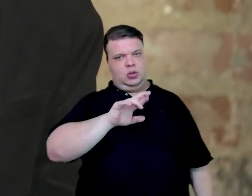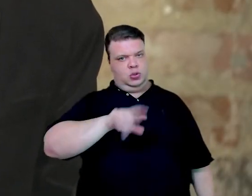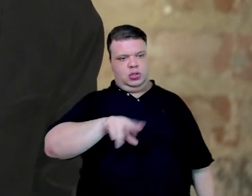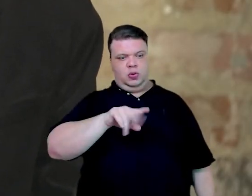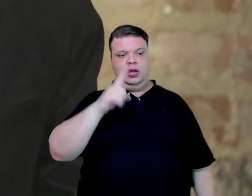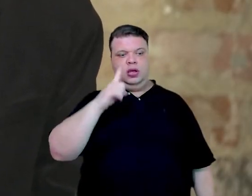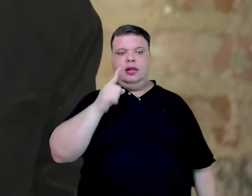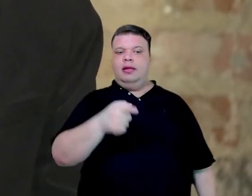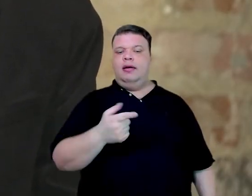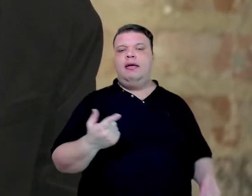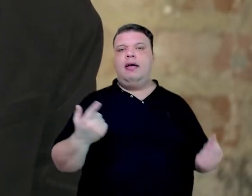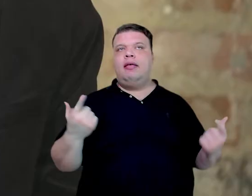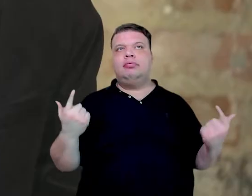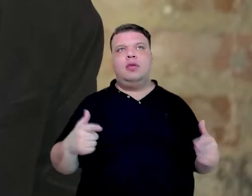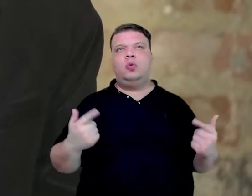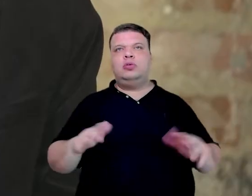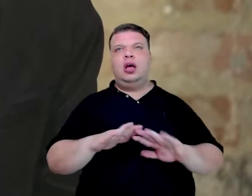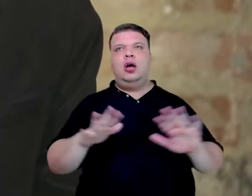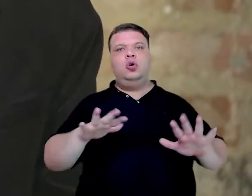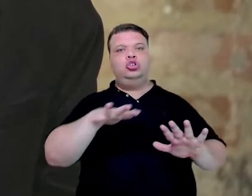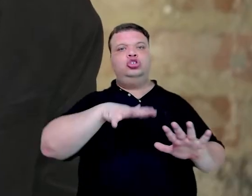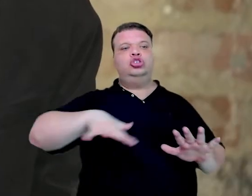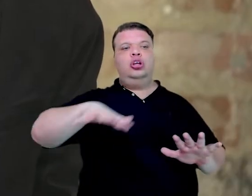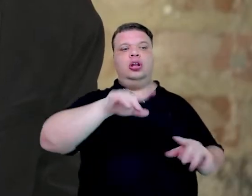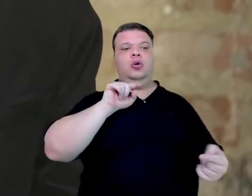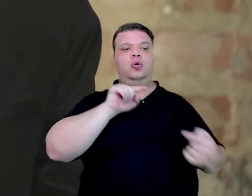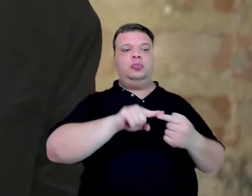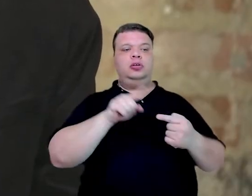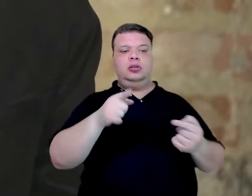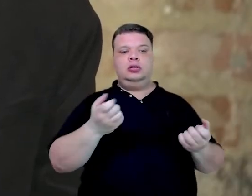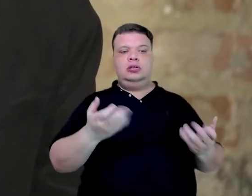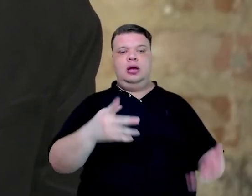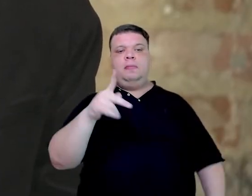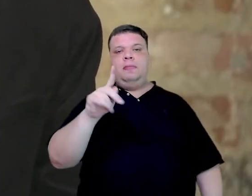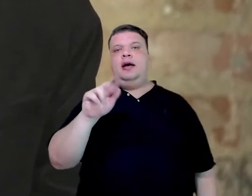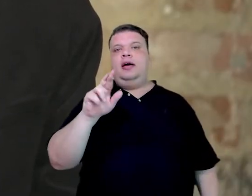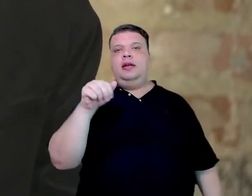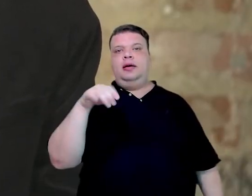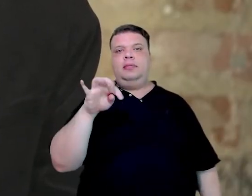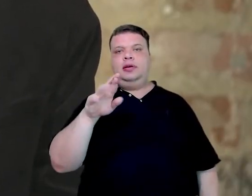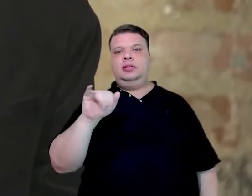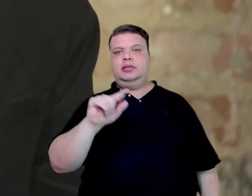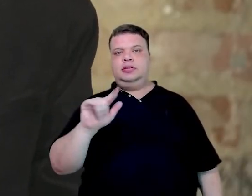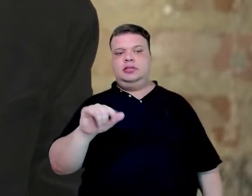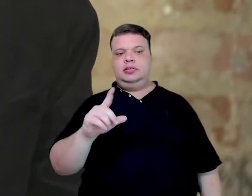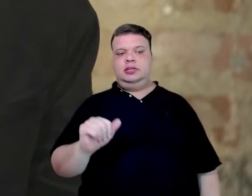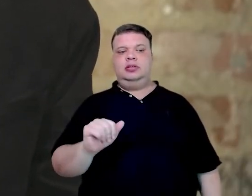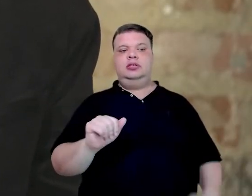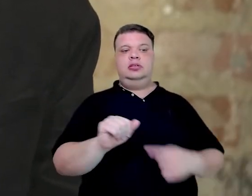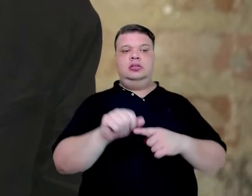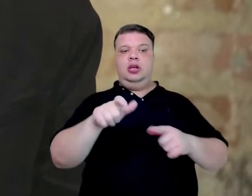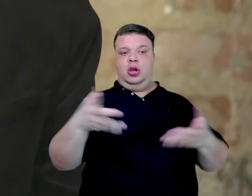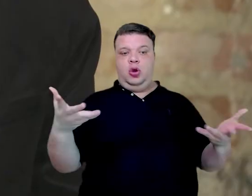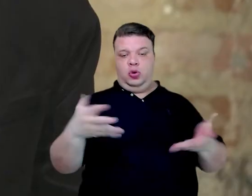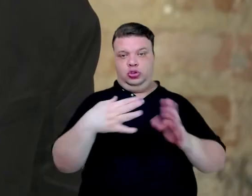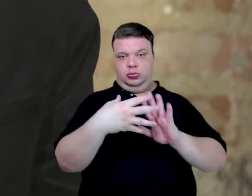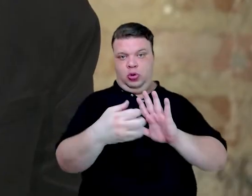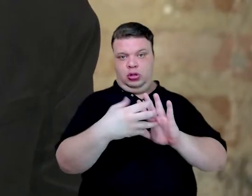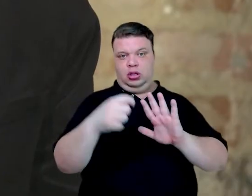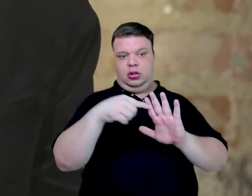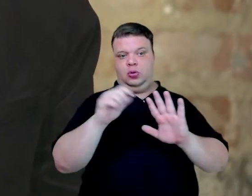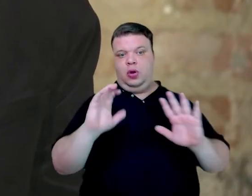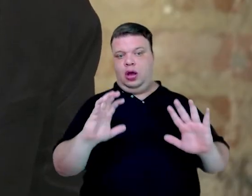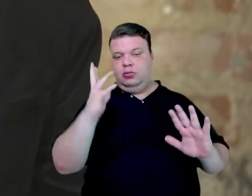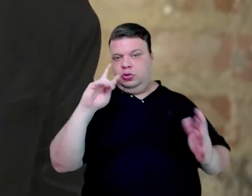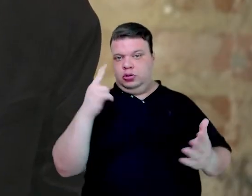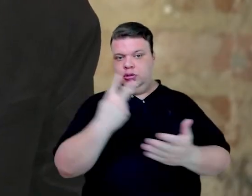Os modelos do clima atual, ela depende dessa melhoria, desse conhecimento dos